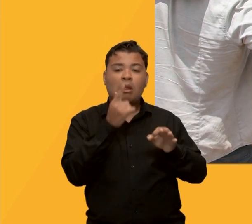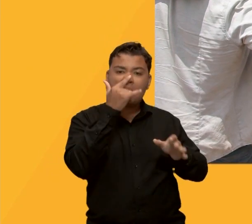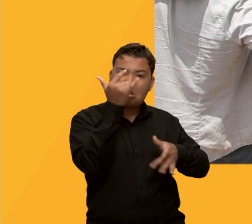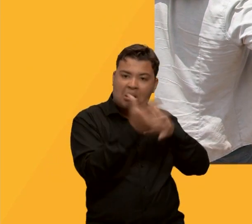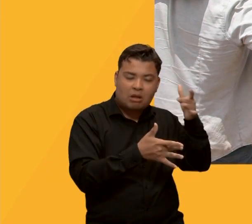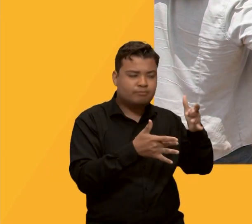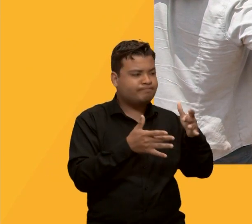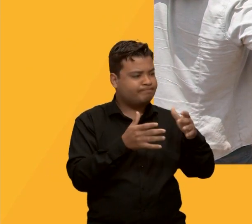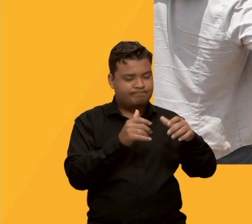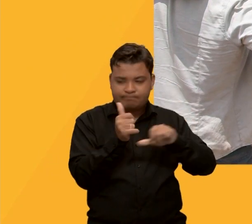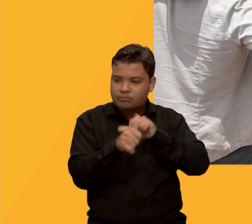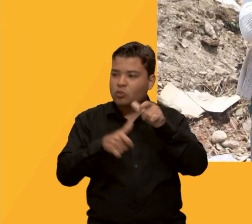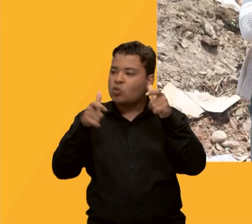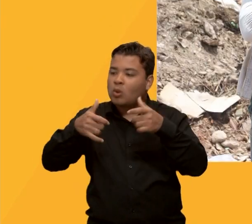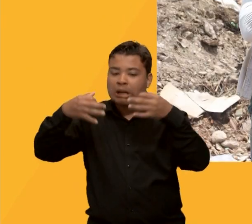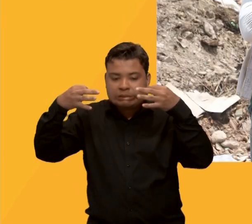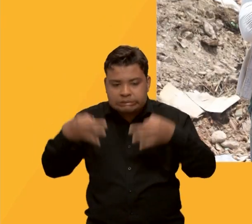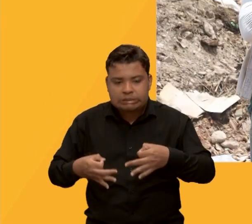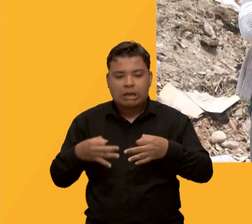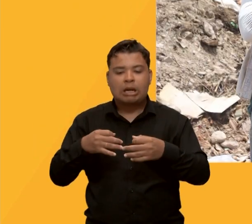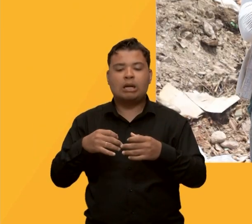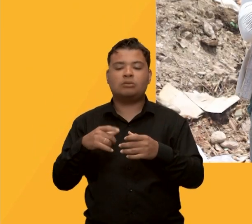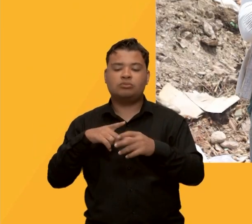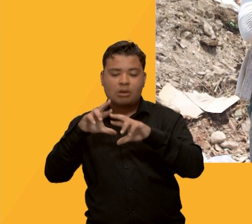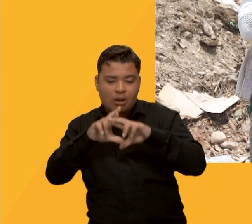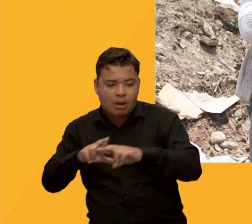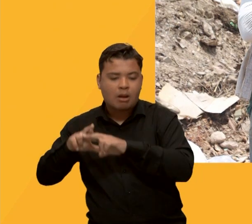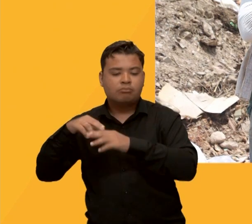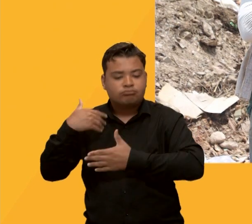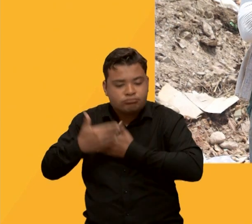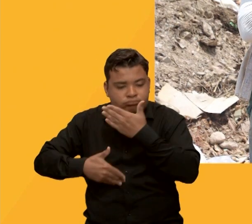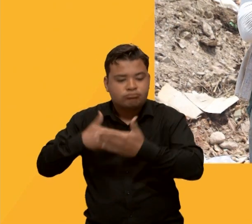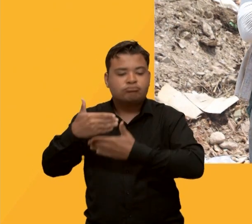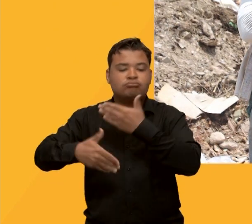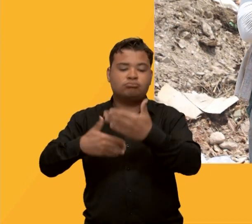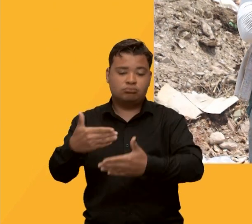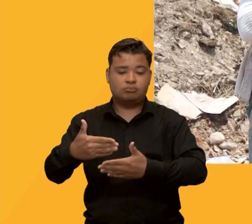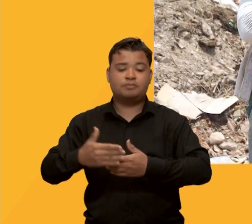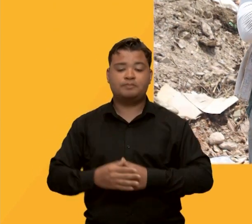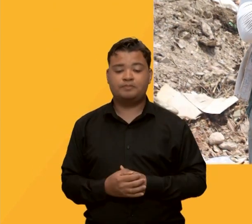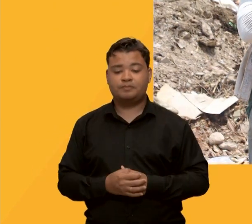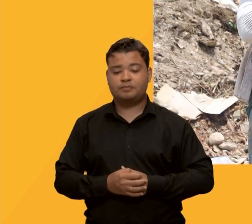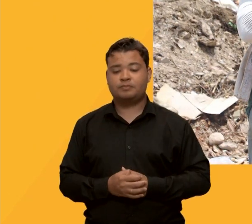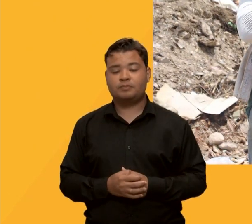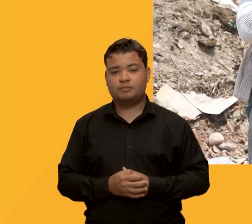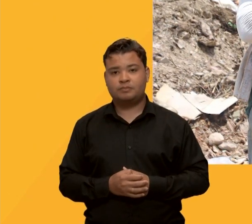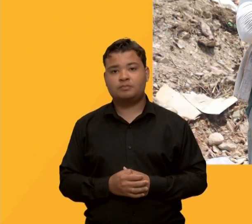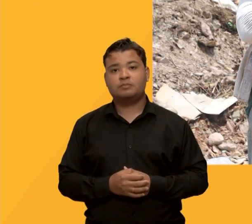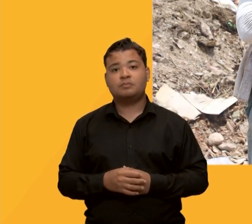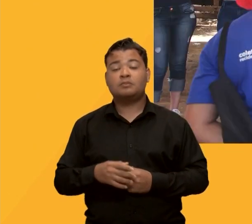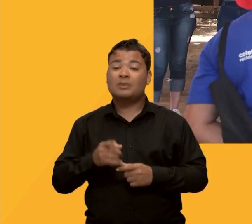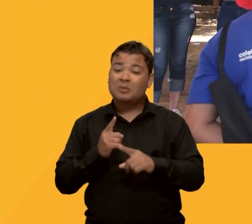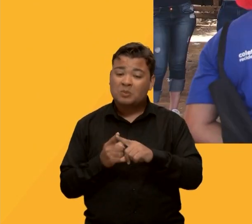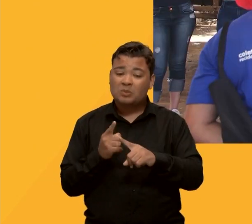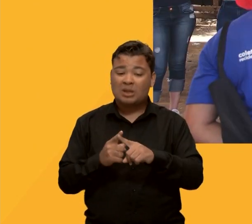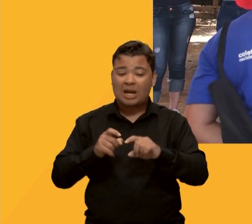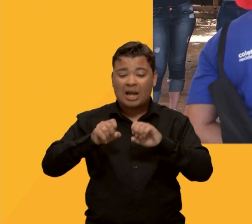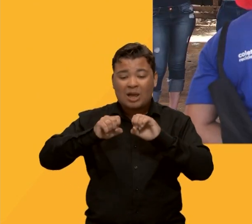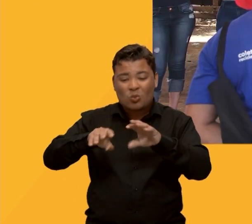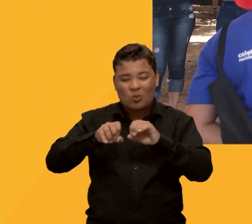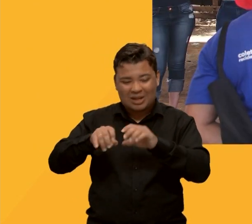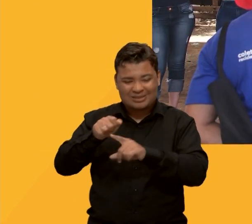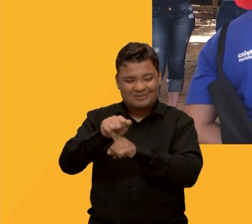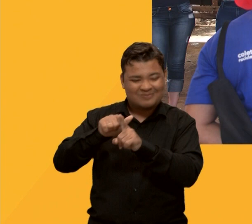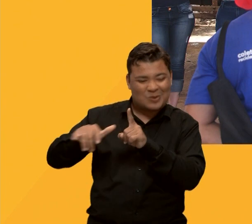da sensibilização ambiental da comunidade, que a educação ambiental sempre tem que ser